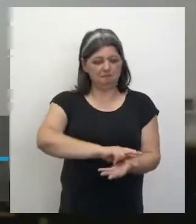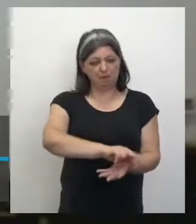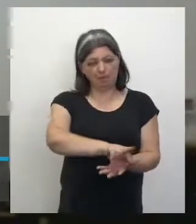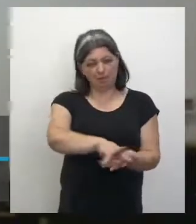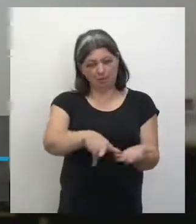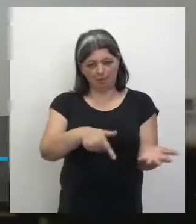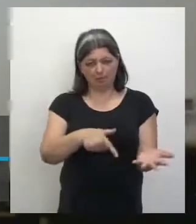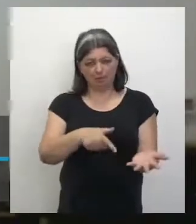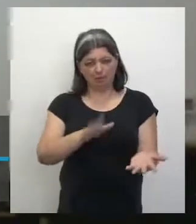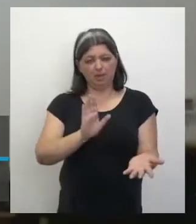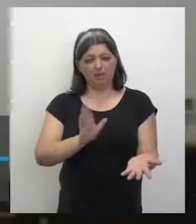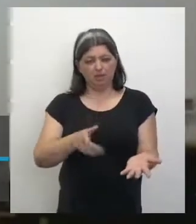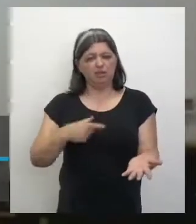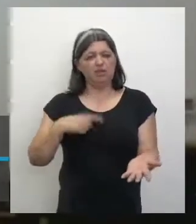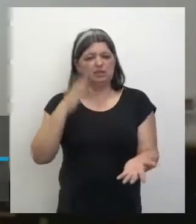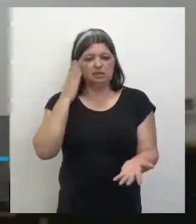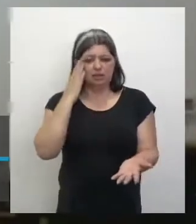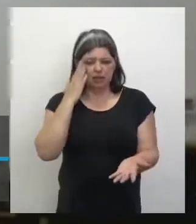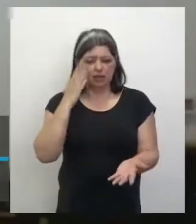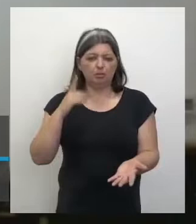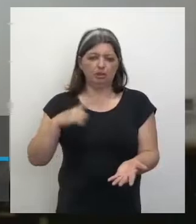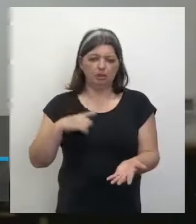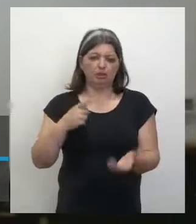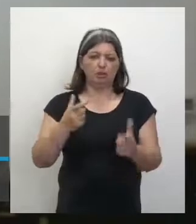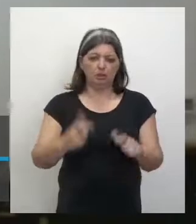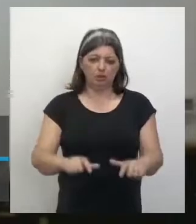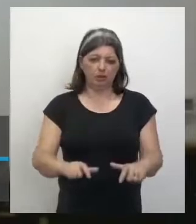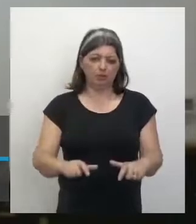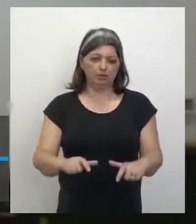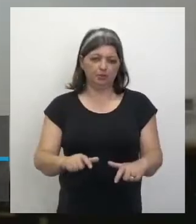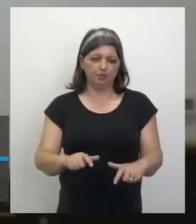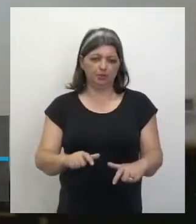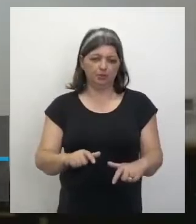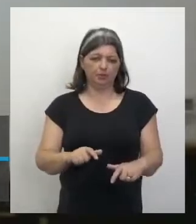sabe que ainda existem certos, digamos assim,